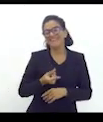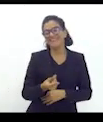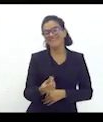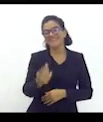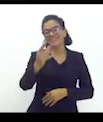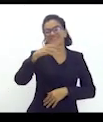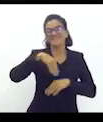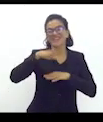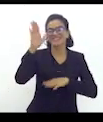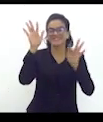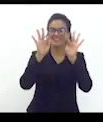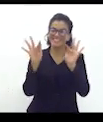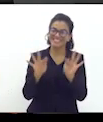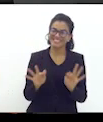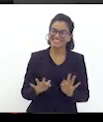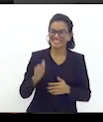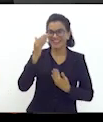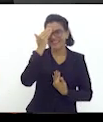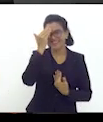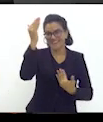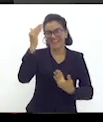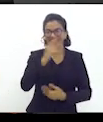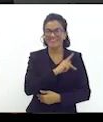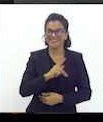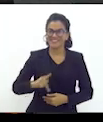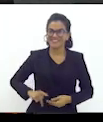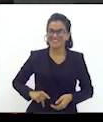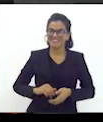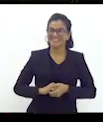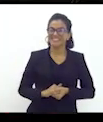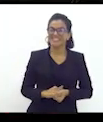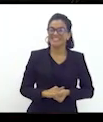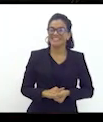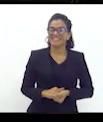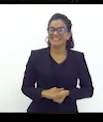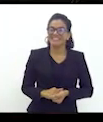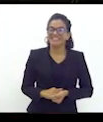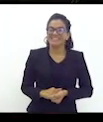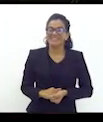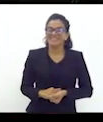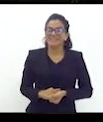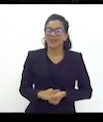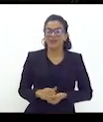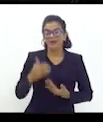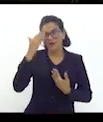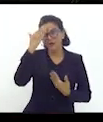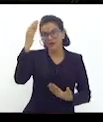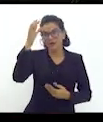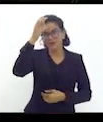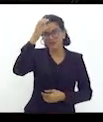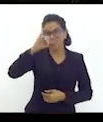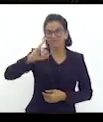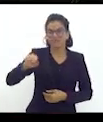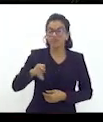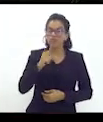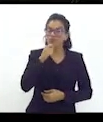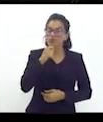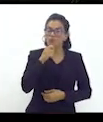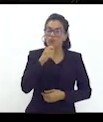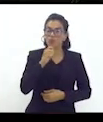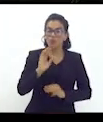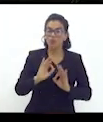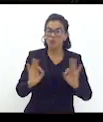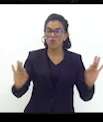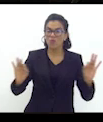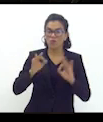mais felizes. Obrigada, presidente. Obrigada a todos. Obrigada, tia Ju. Não havendo mais